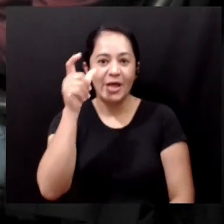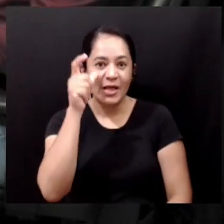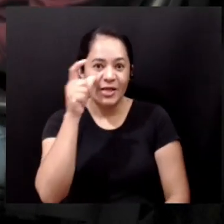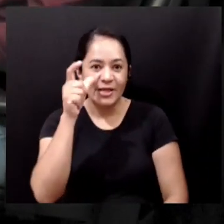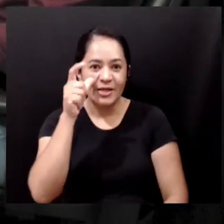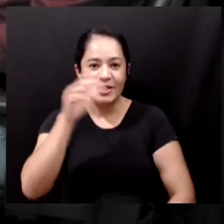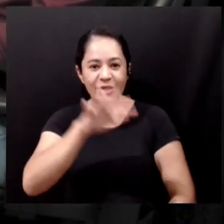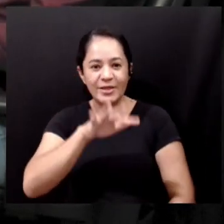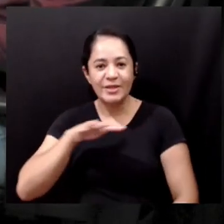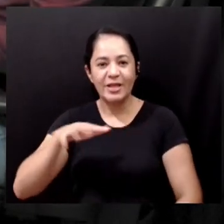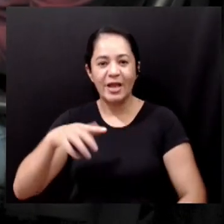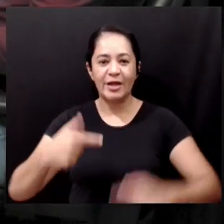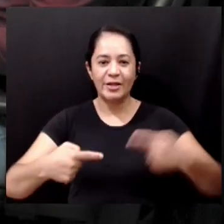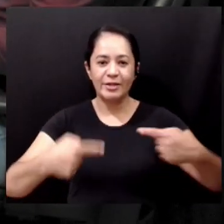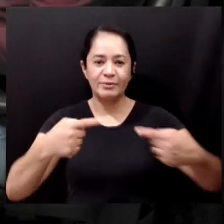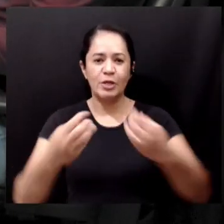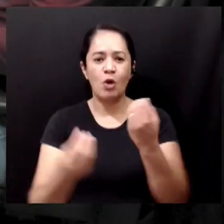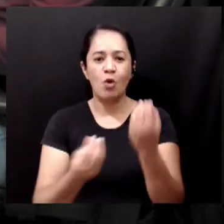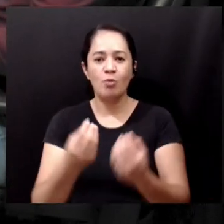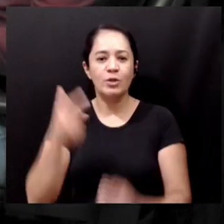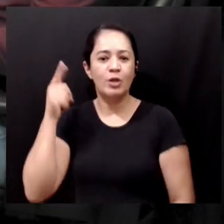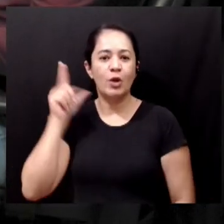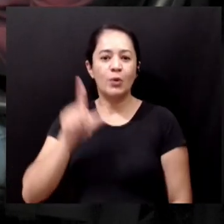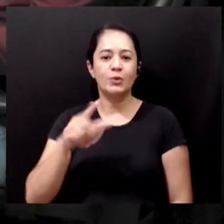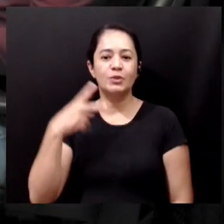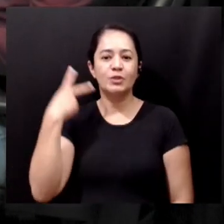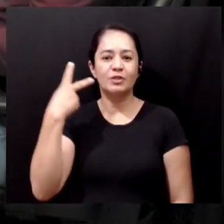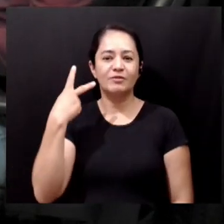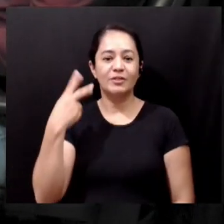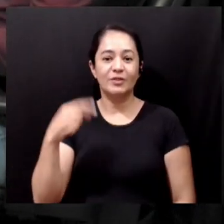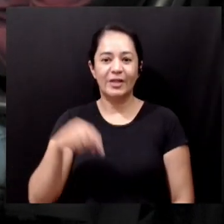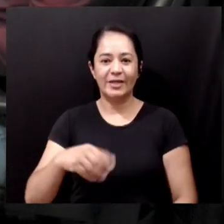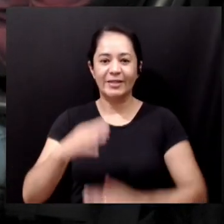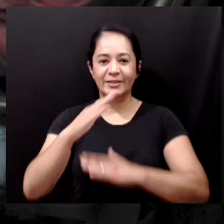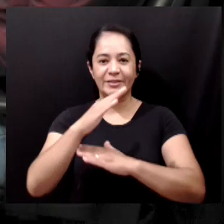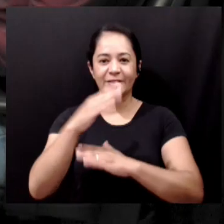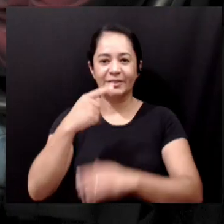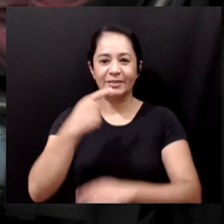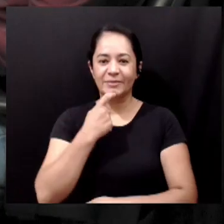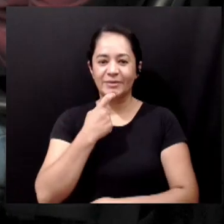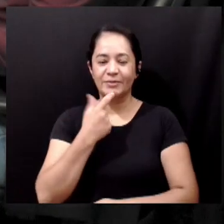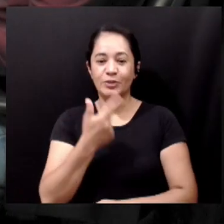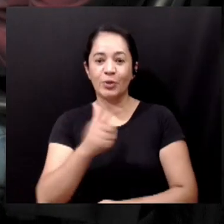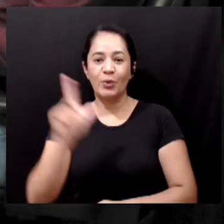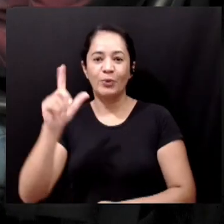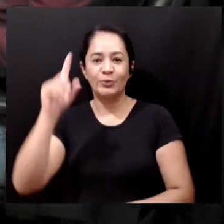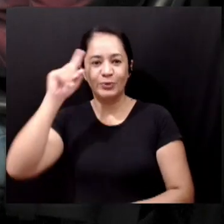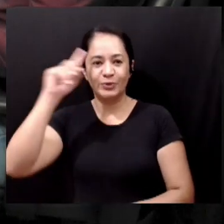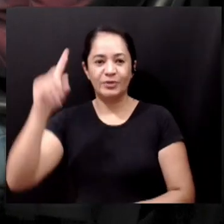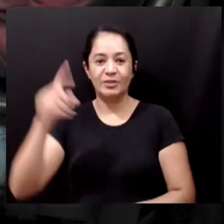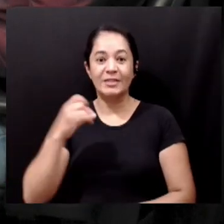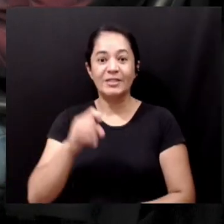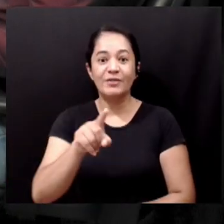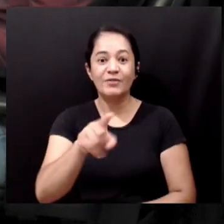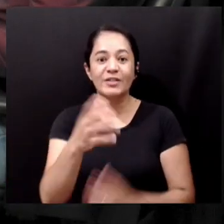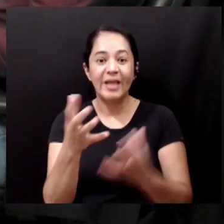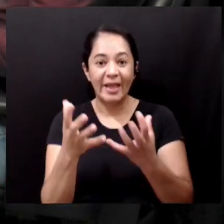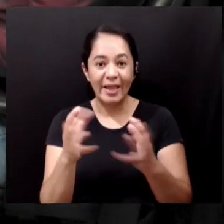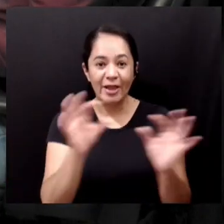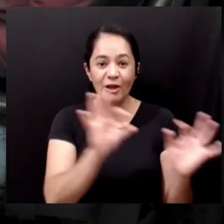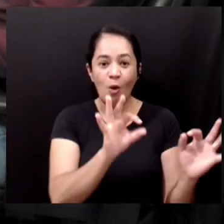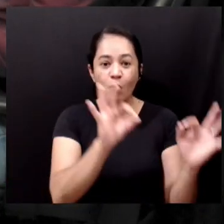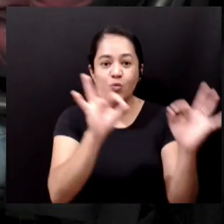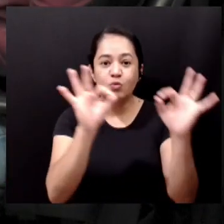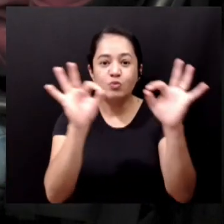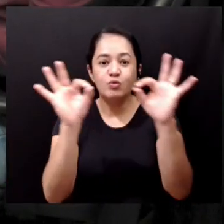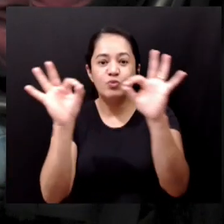e como ele se tornou vereador aqui da Câmara Municipal de Campinas num próximo episódio. Se você quer assistir as nossas entrevistas do Na